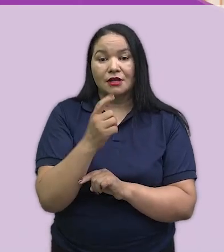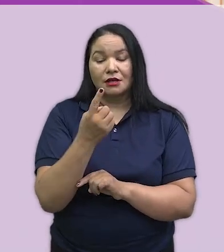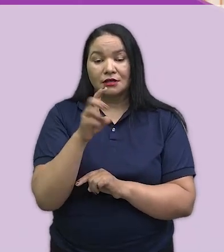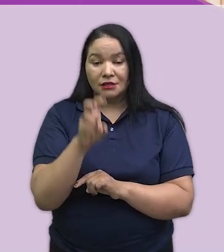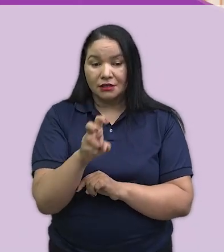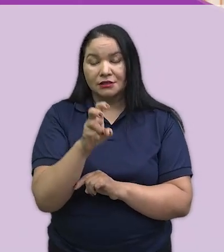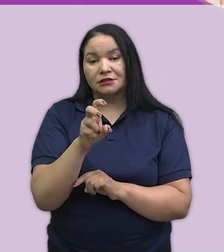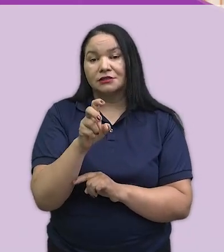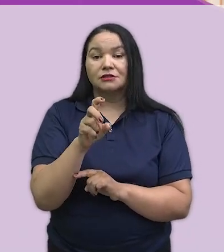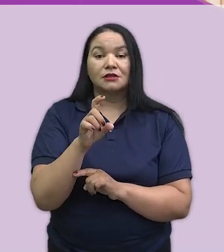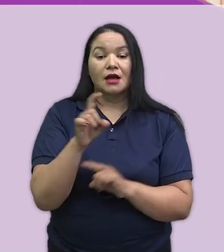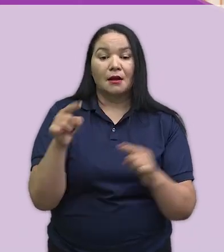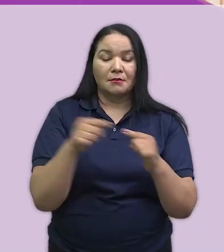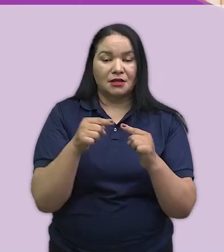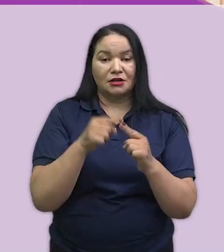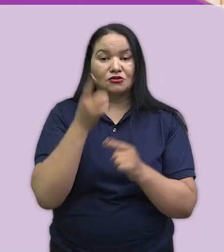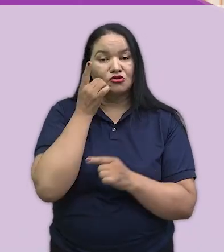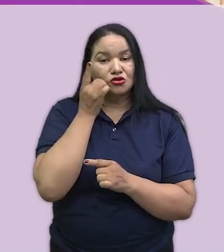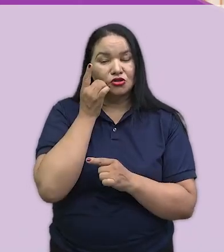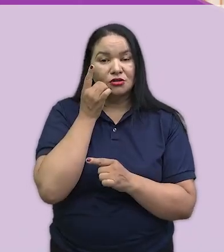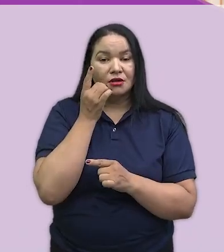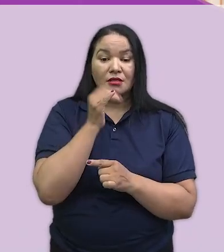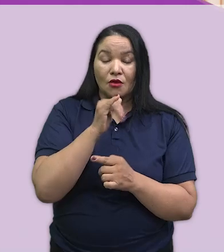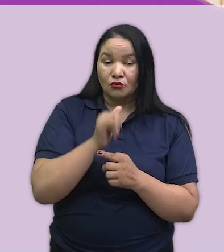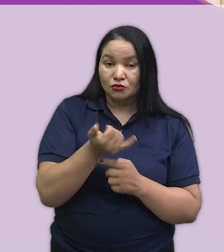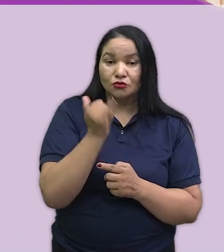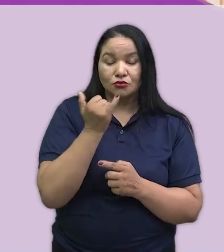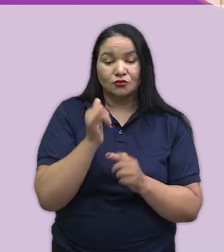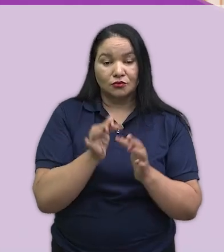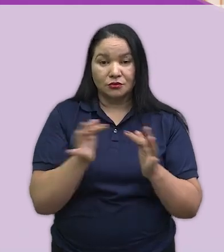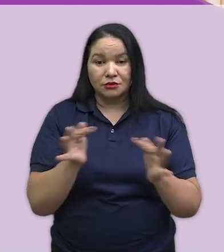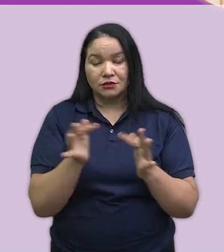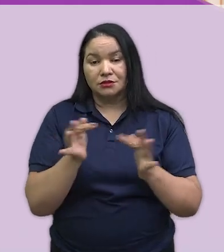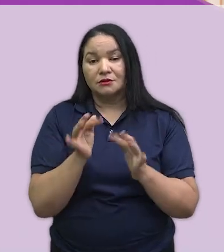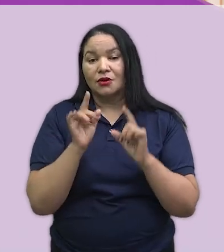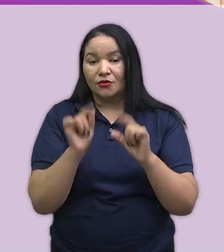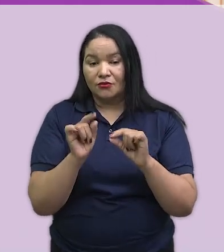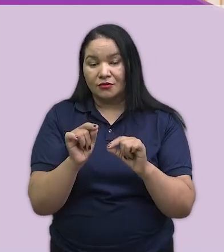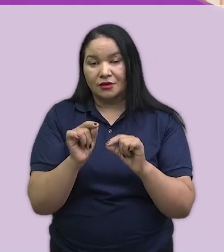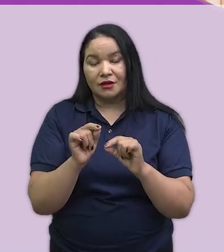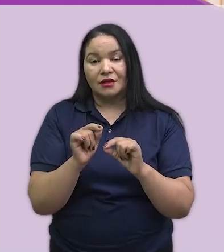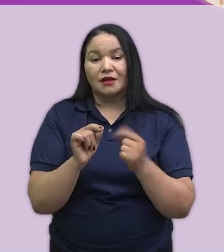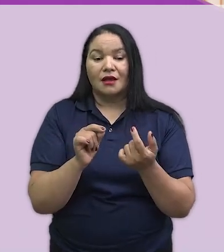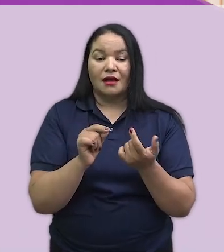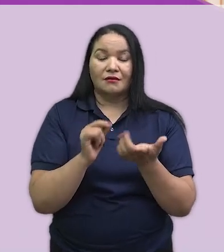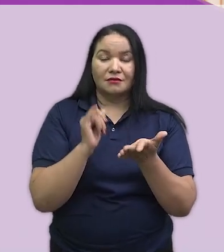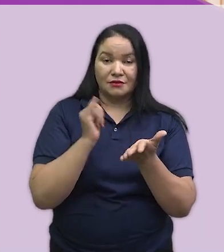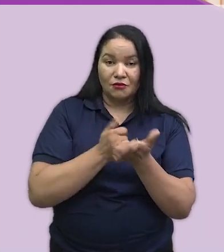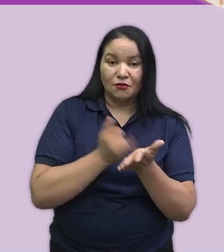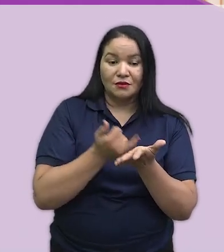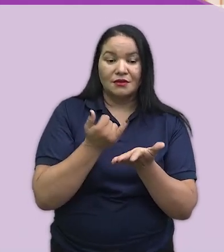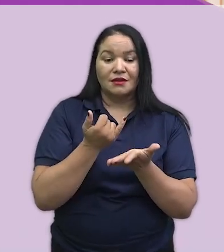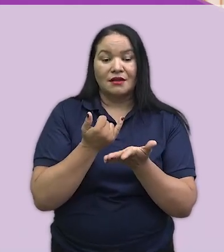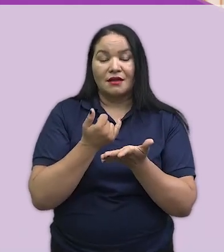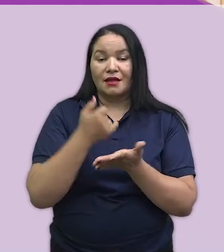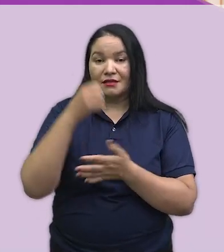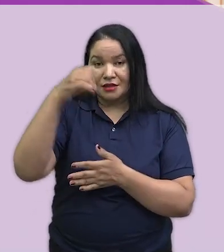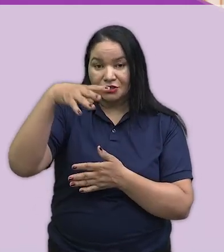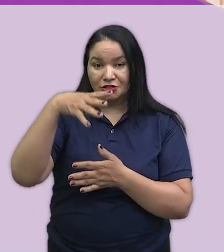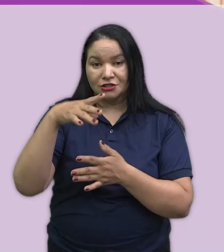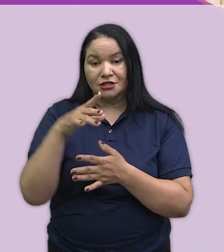0,15% ao dia. Aí esses juros que é calculado sobre essa modalidade, tipo conta de energia, conta de água, esses juros que eles calculam